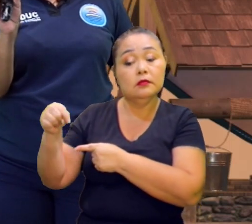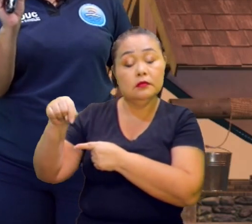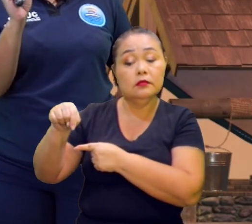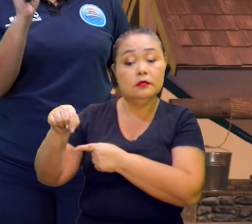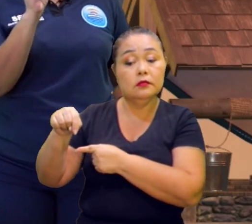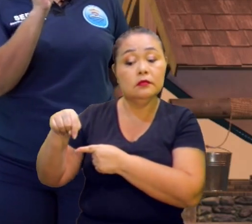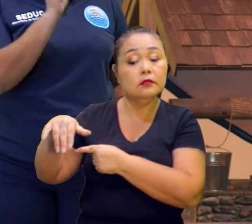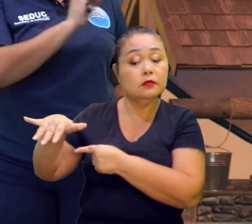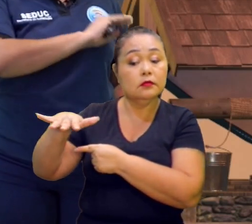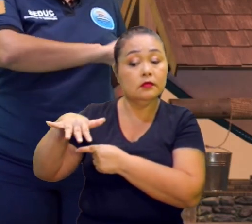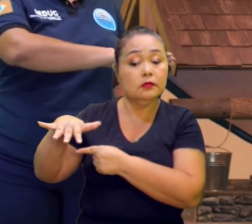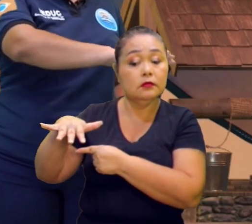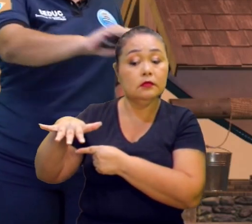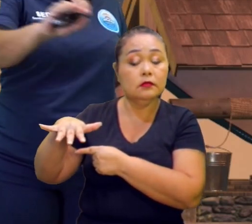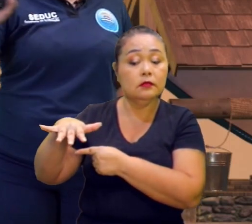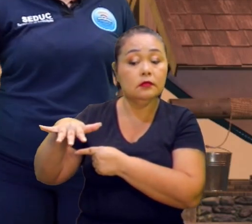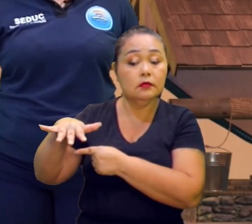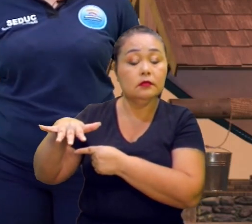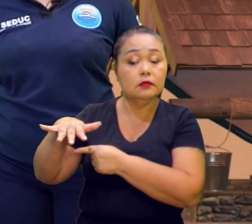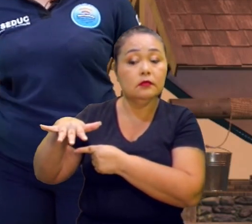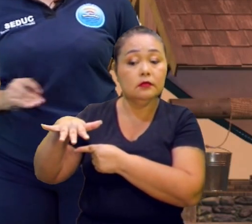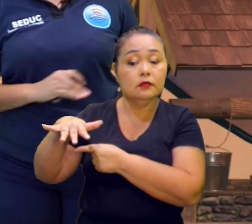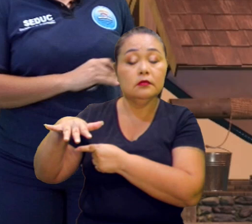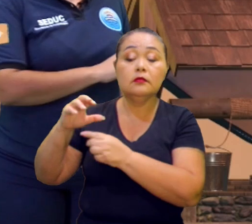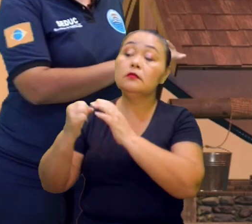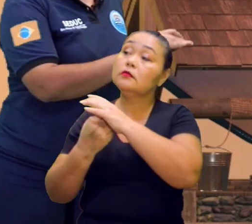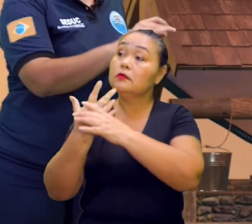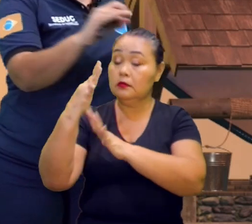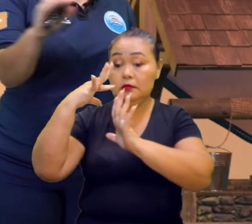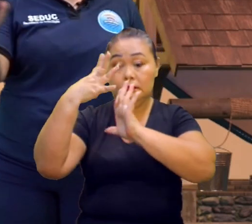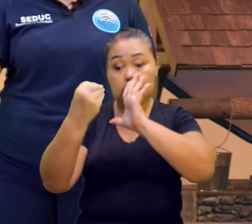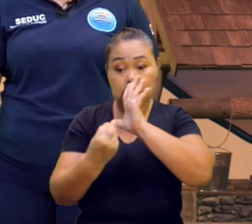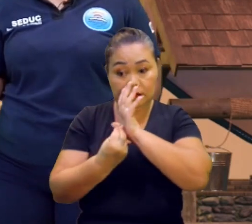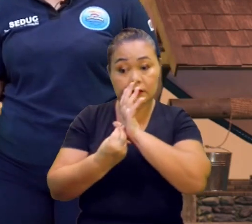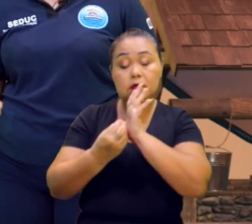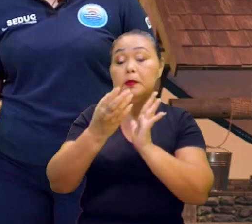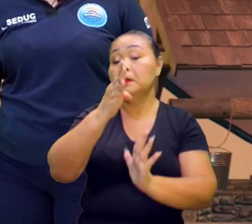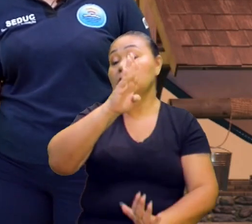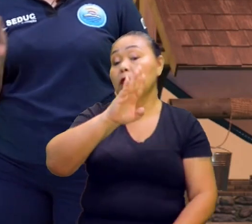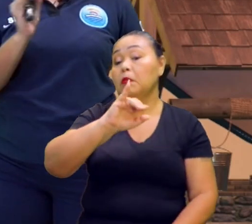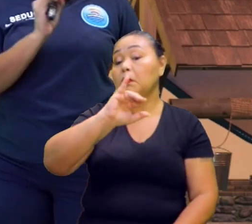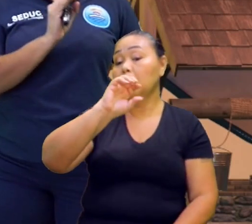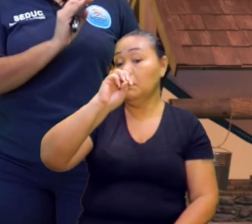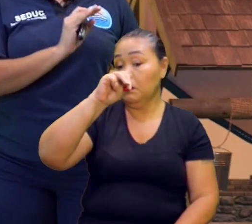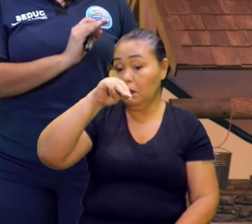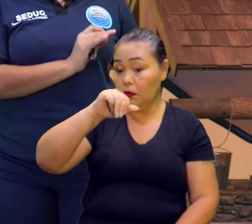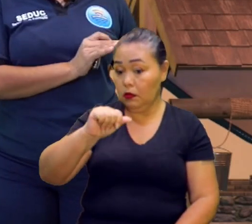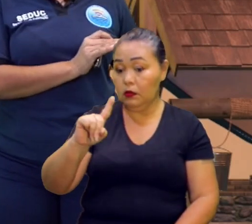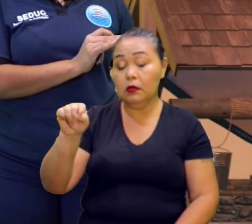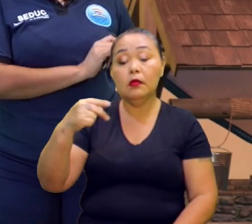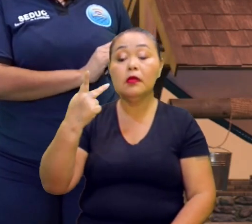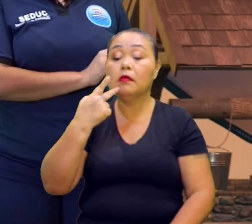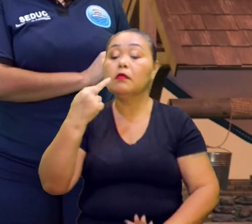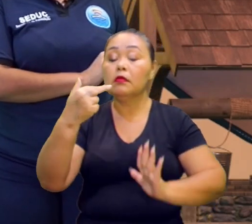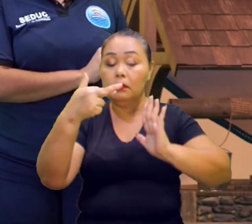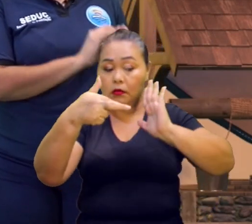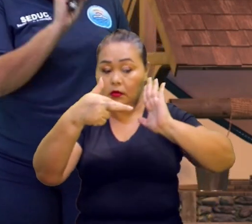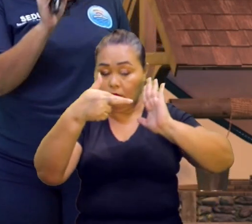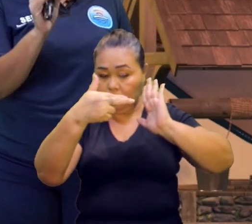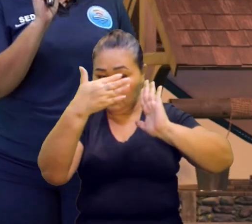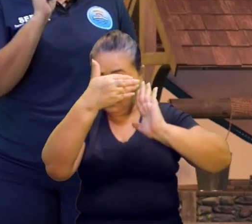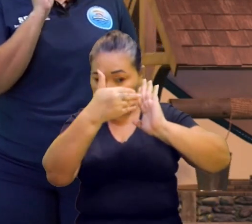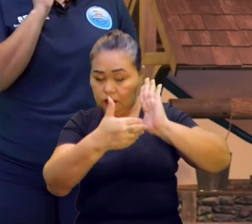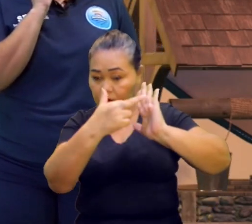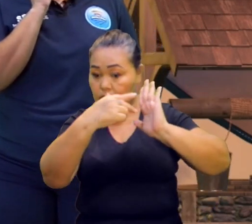nas áreas da floresta amazônica, do bioma amazônico, segundo as normas, últimas normas